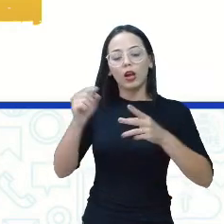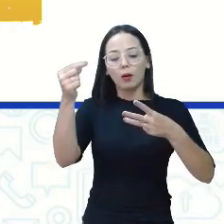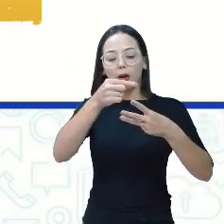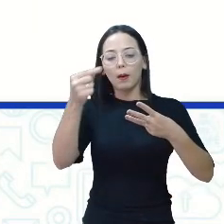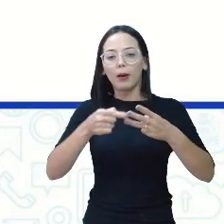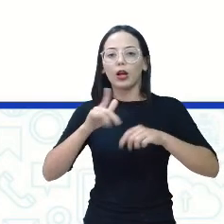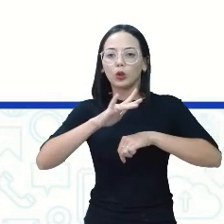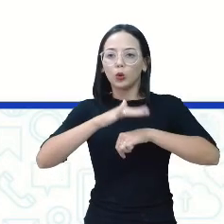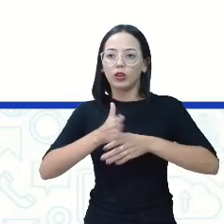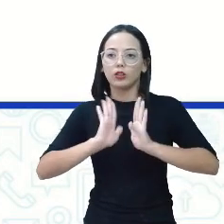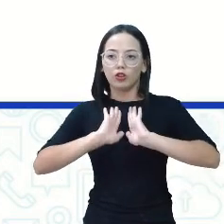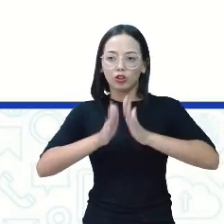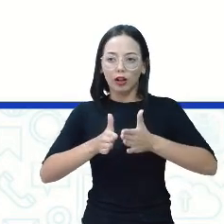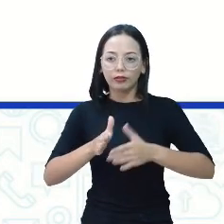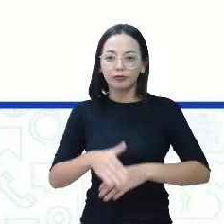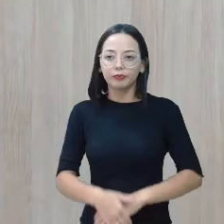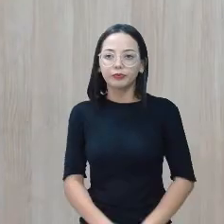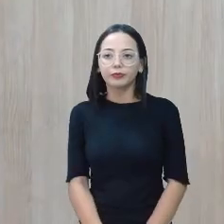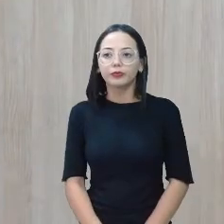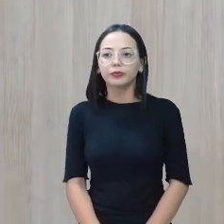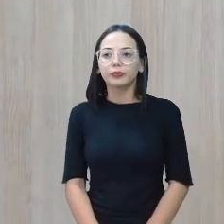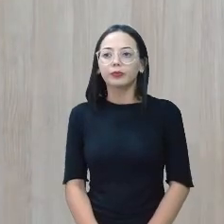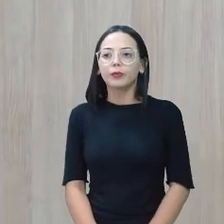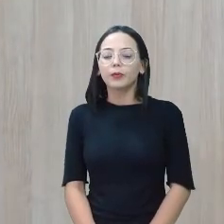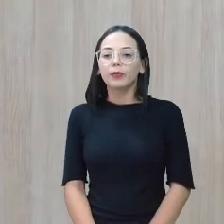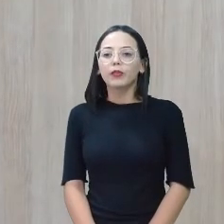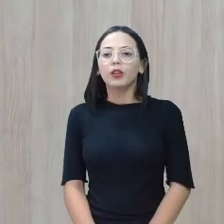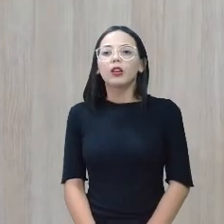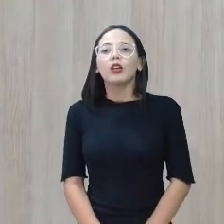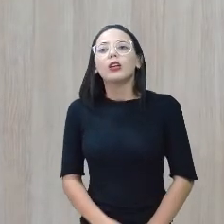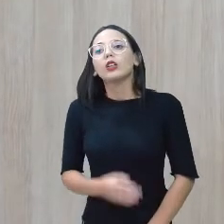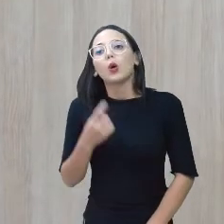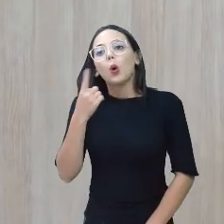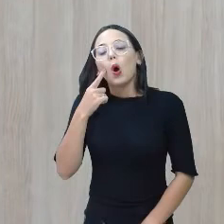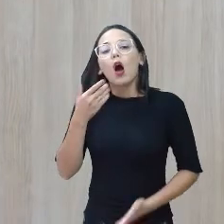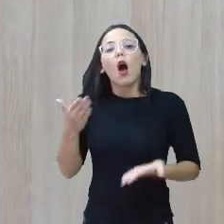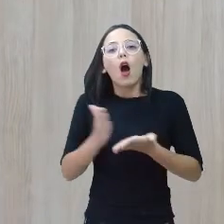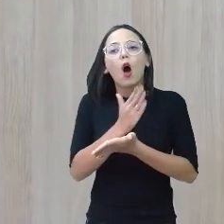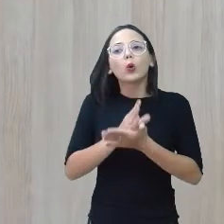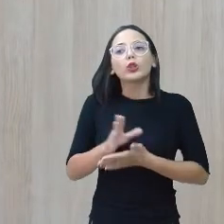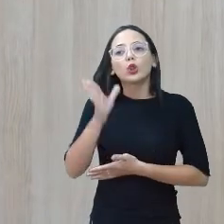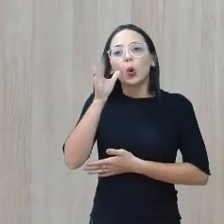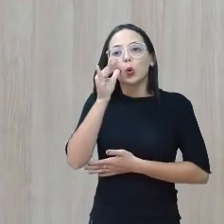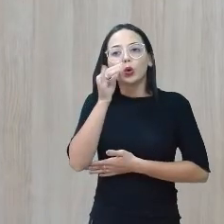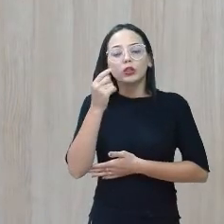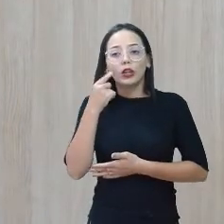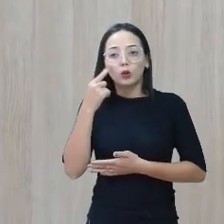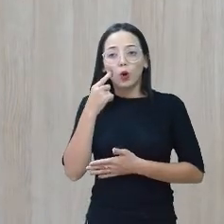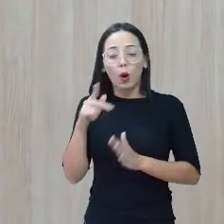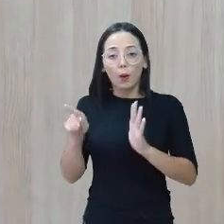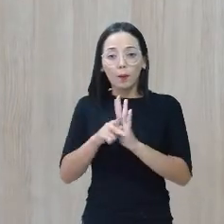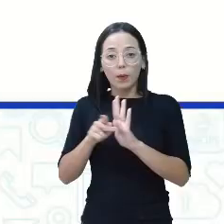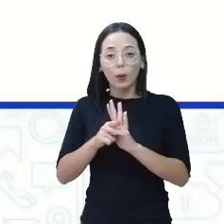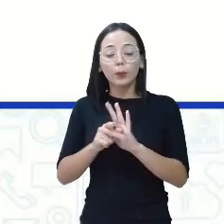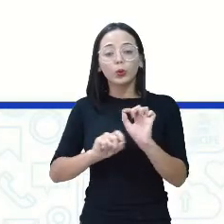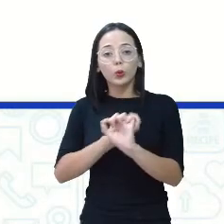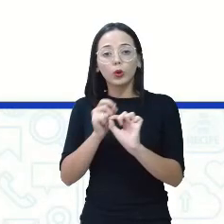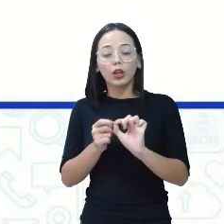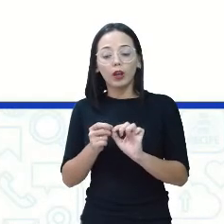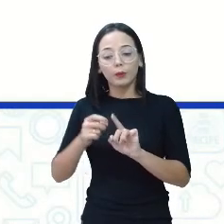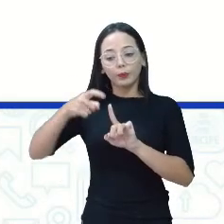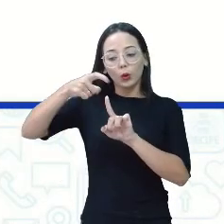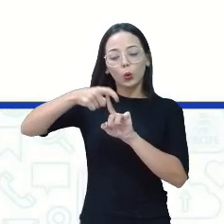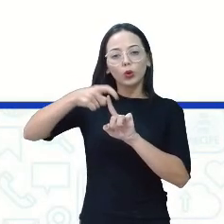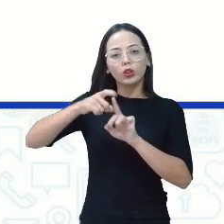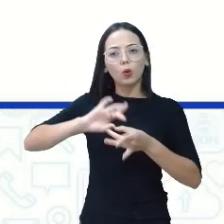doenças aí, endometriose e miomas. E aqui, umas curiosidades, né? O DIU hormonal, ele confere